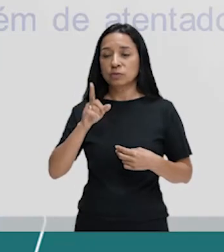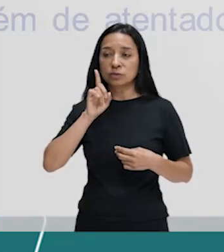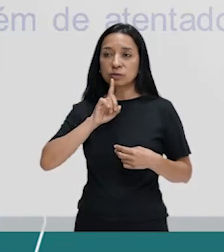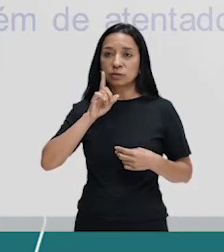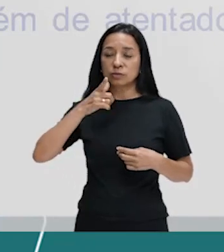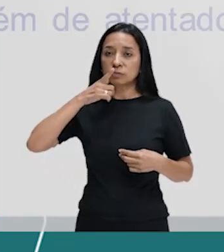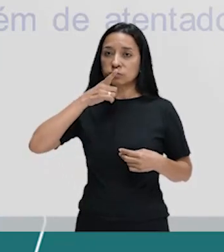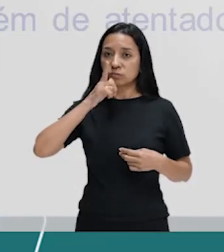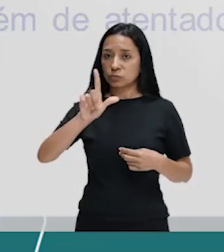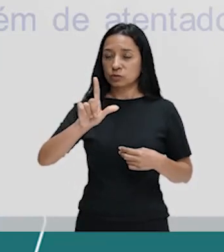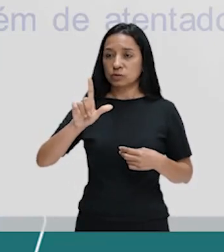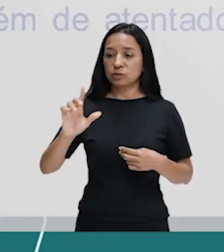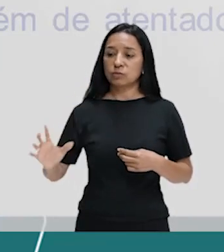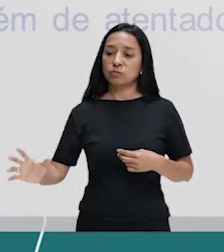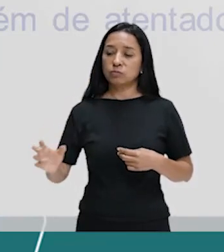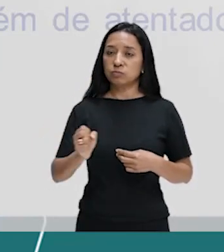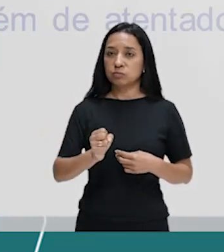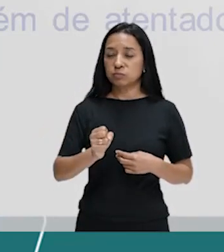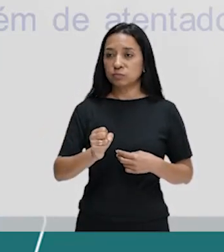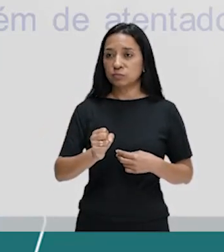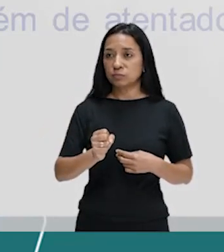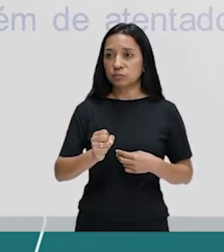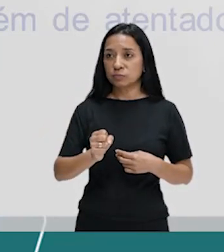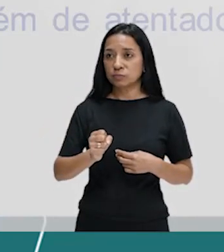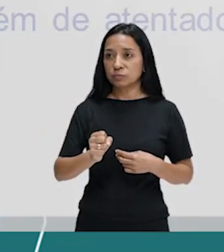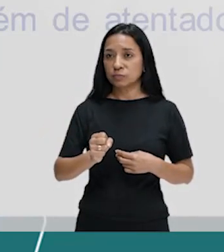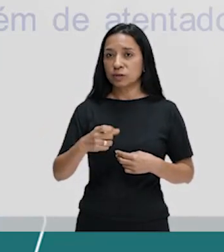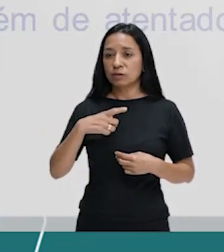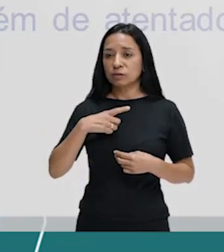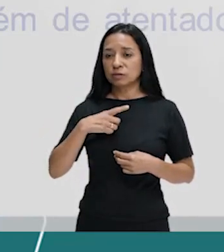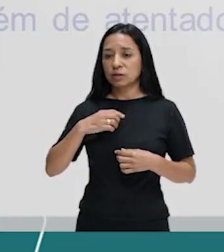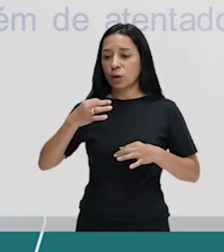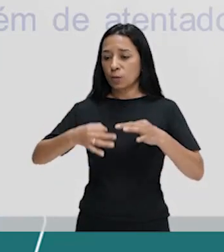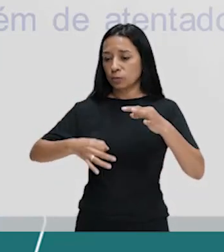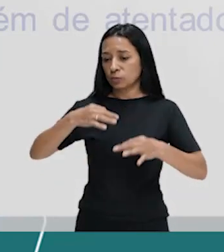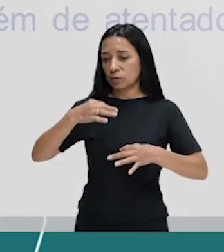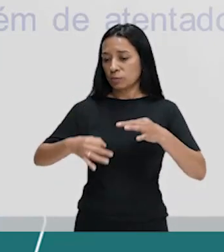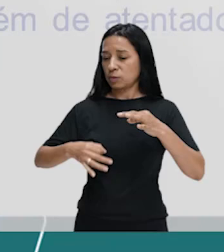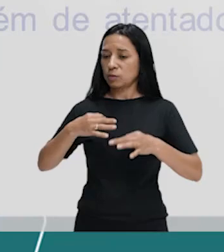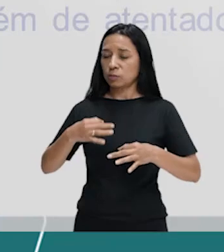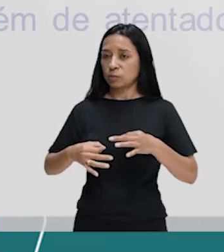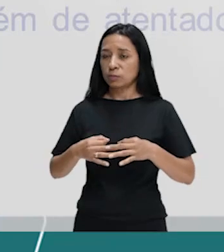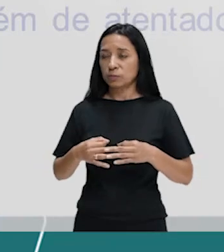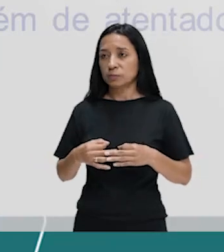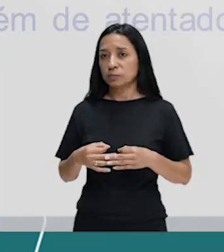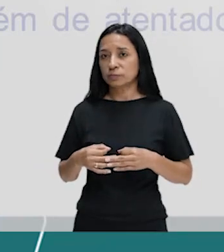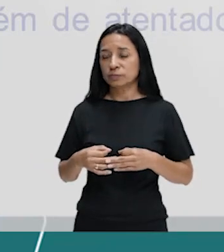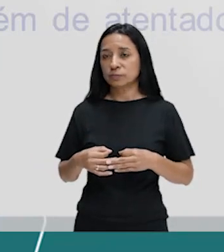tirar Saddam, houve um julgamento, houve a condenação à morte de Saddam.